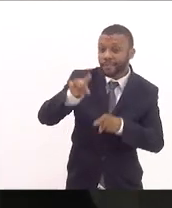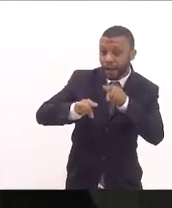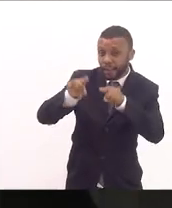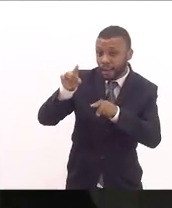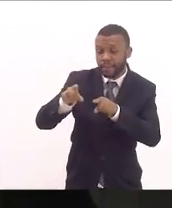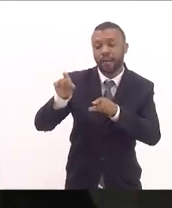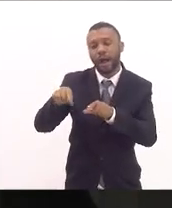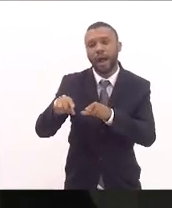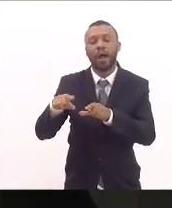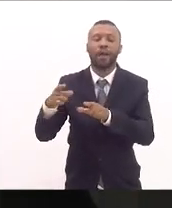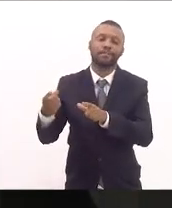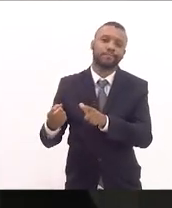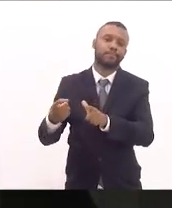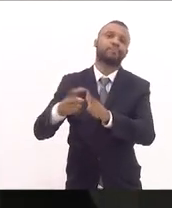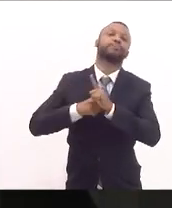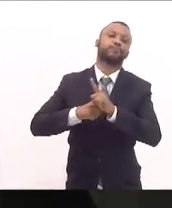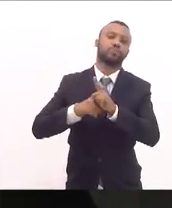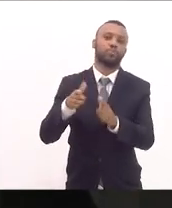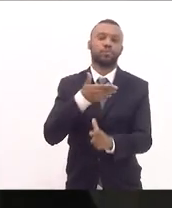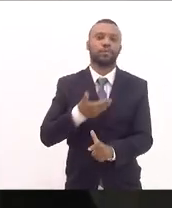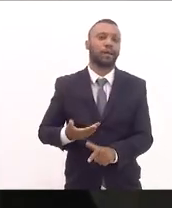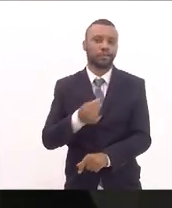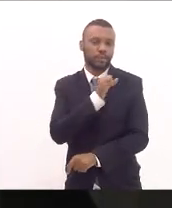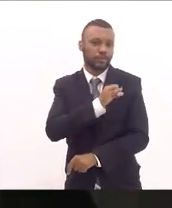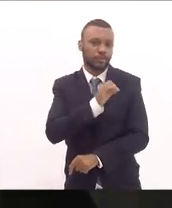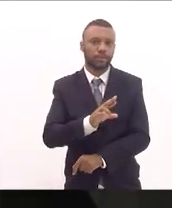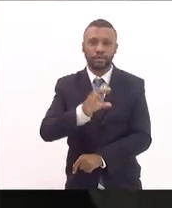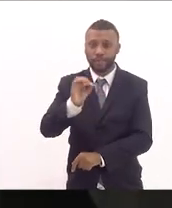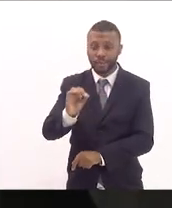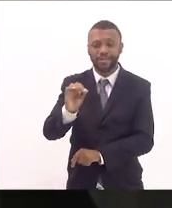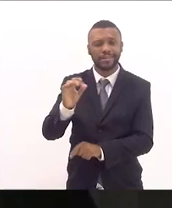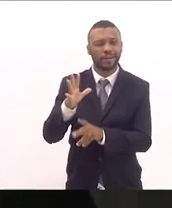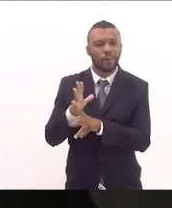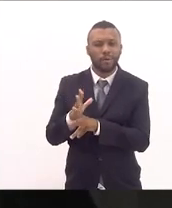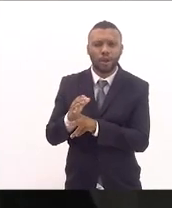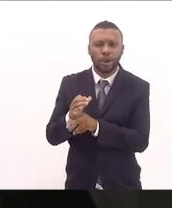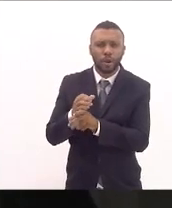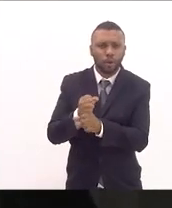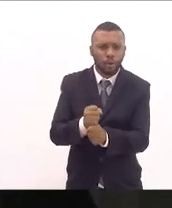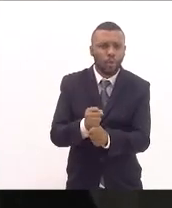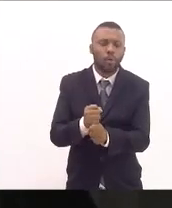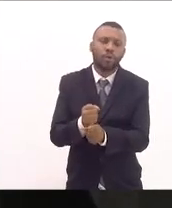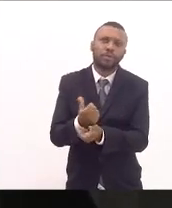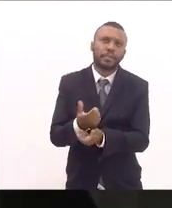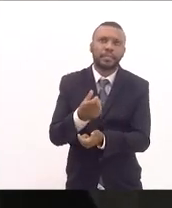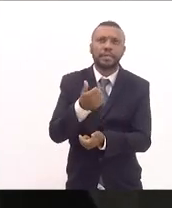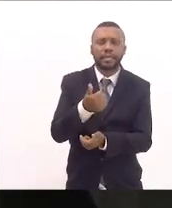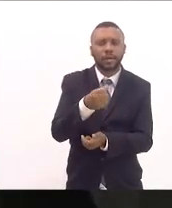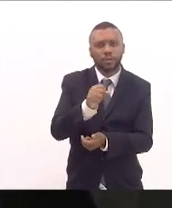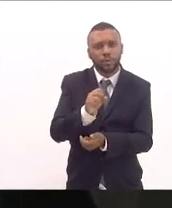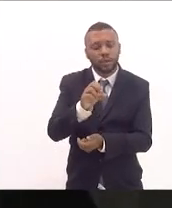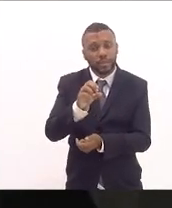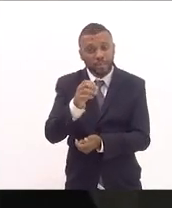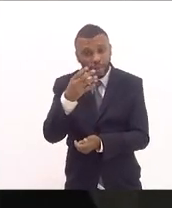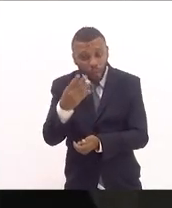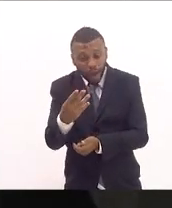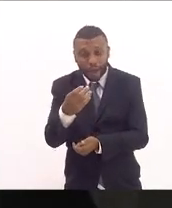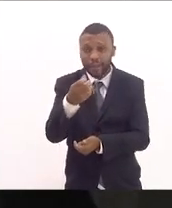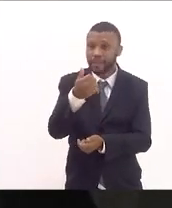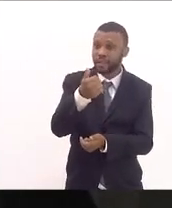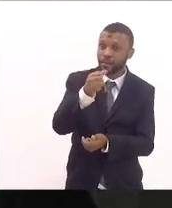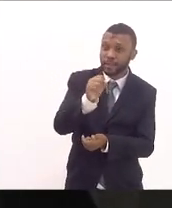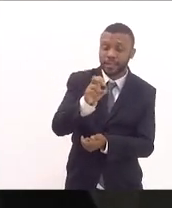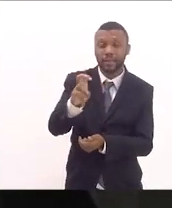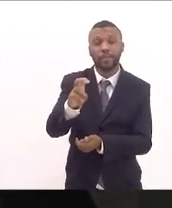variável da dívida pública do endividamento do estado que hoje gira em torno dos Paulo de 184 185